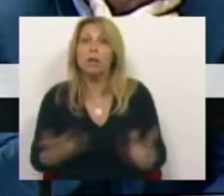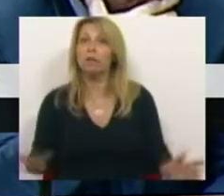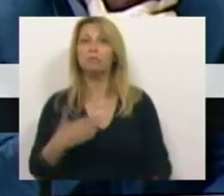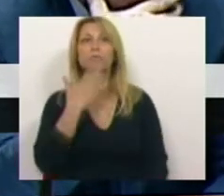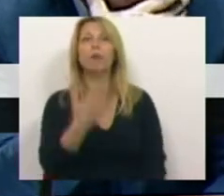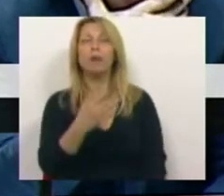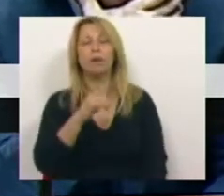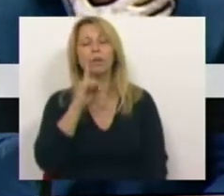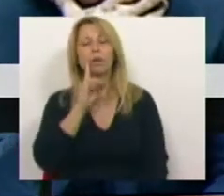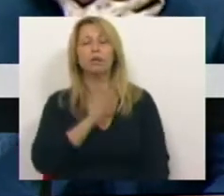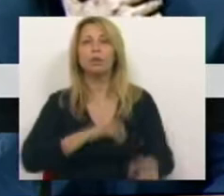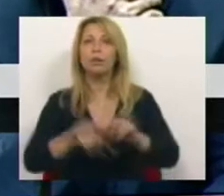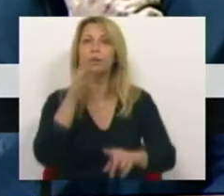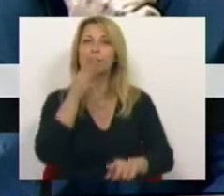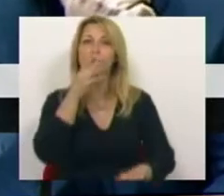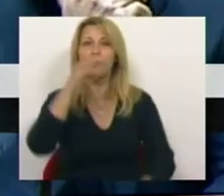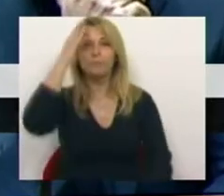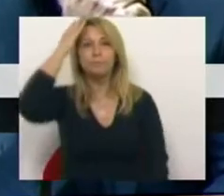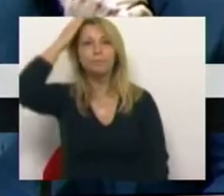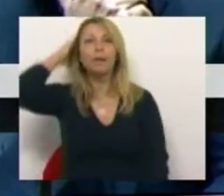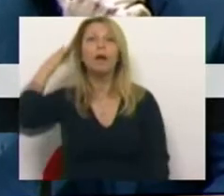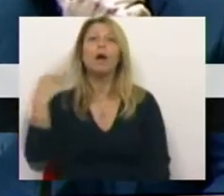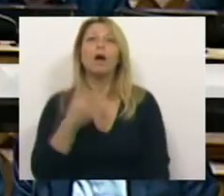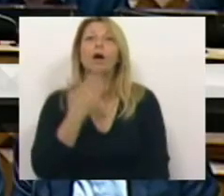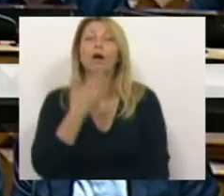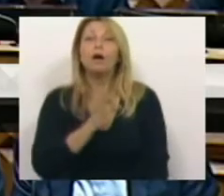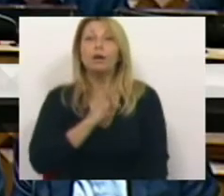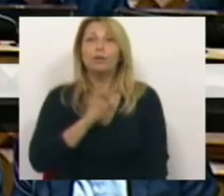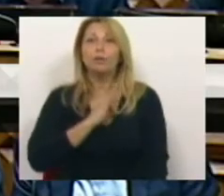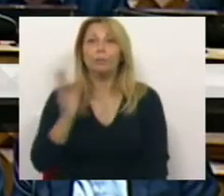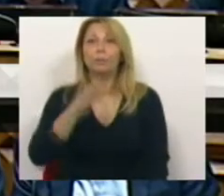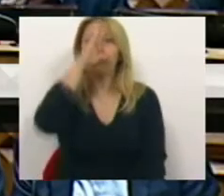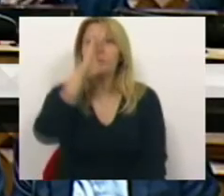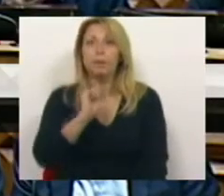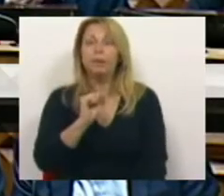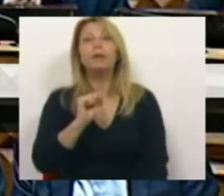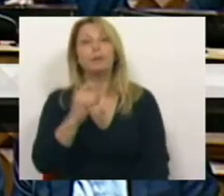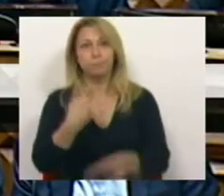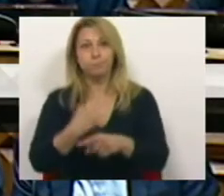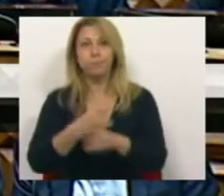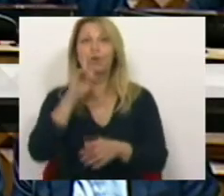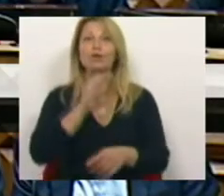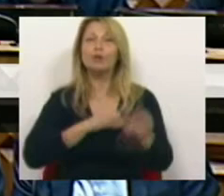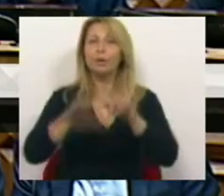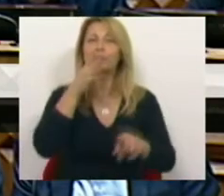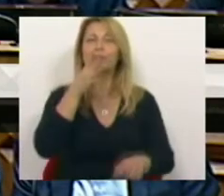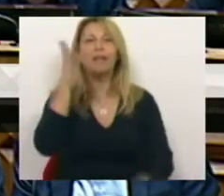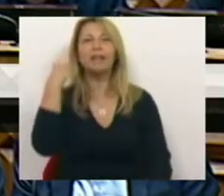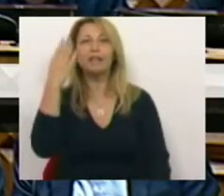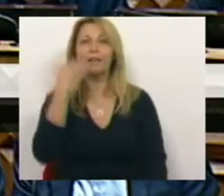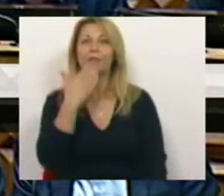obrigado, Sra. Muito obrigado, Sr. Primeiro-Ministro. Ainda a palavra a Sra. Deputada Catarina Martins, faz favor.